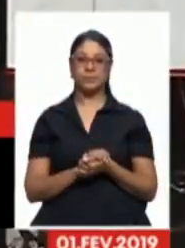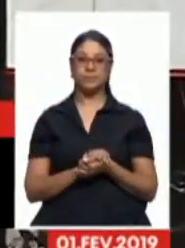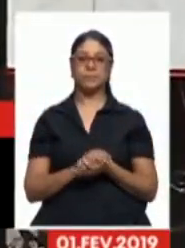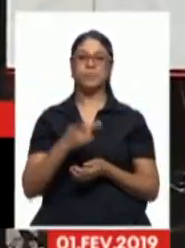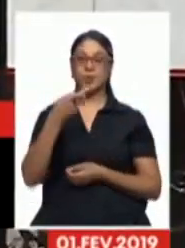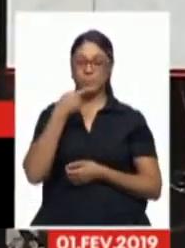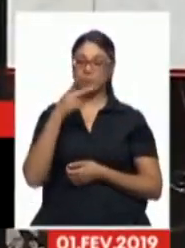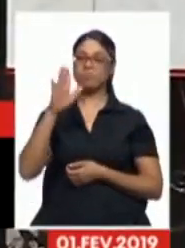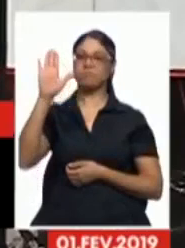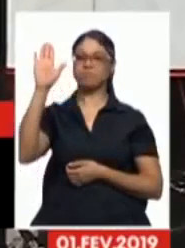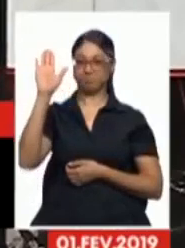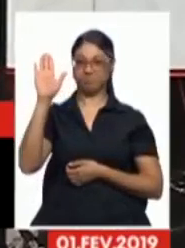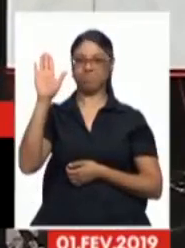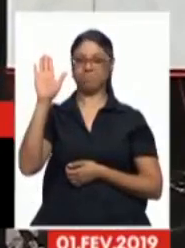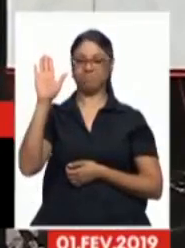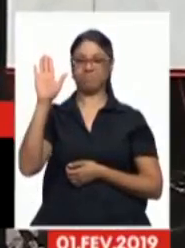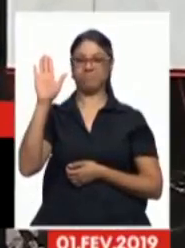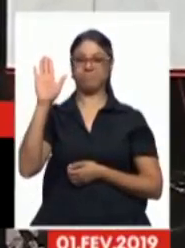Assim o prometo.